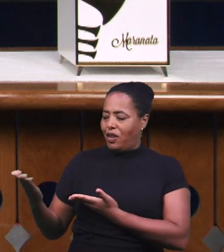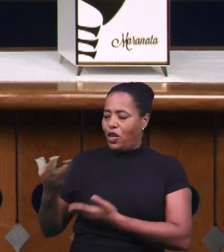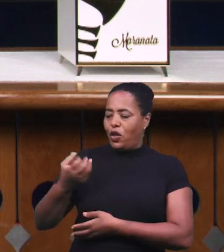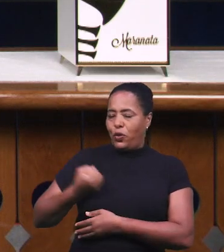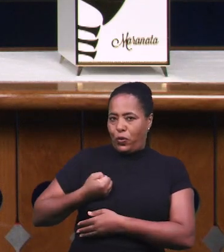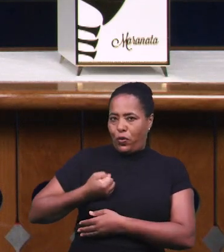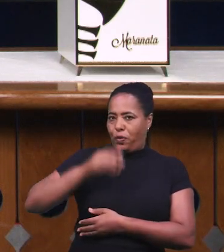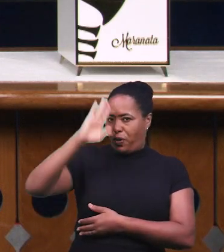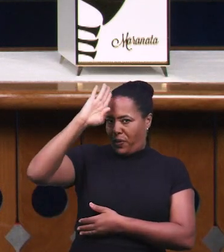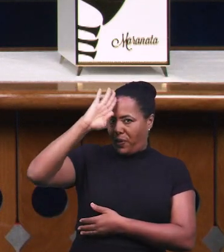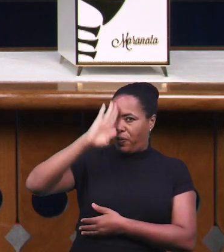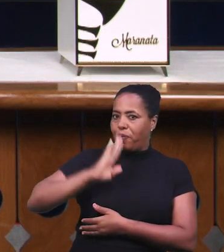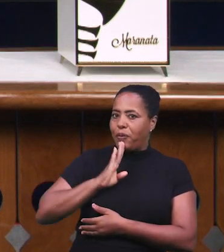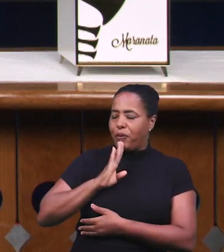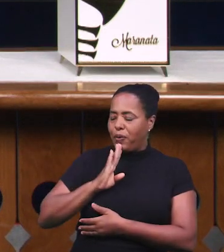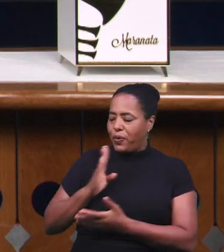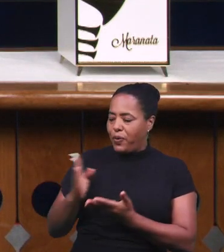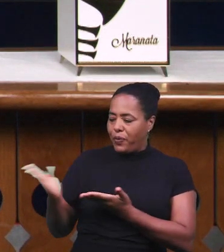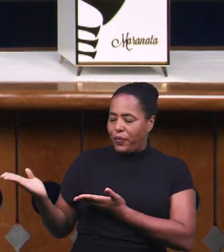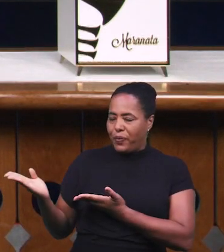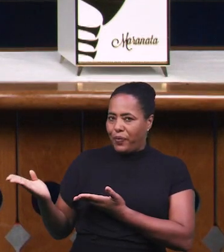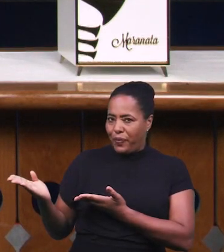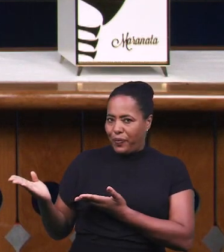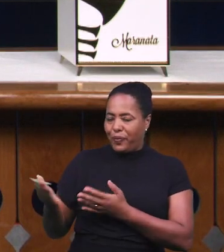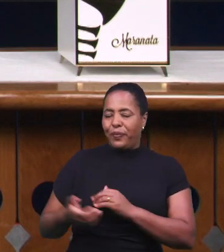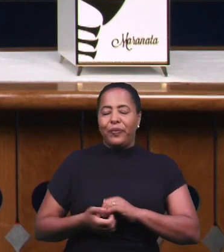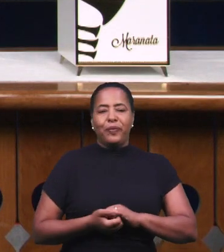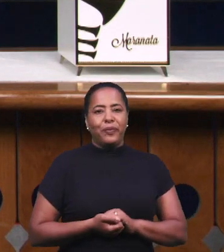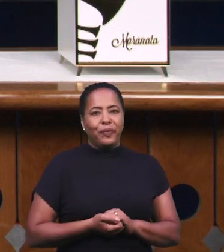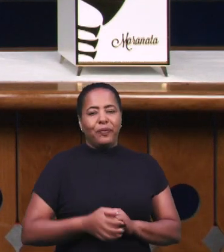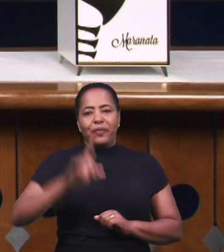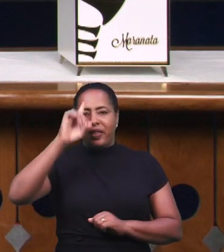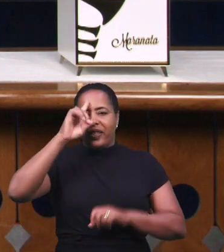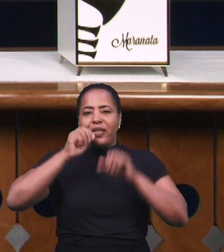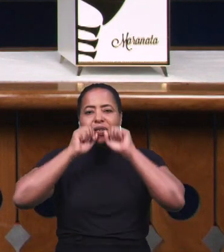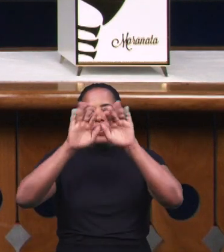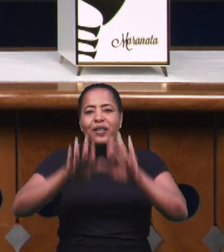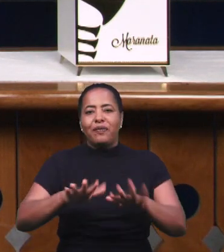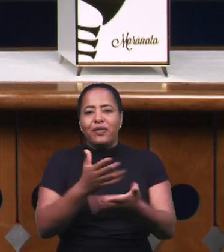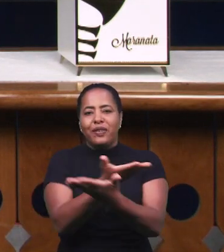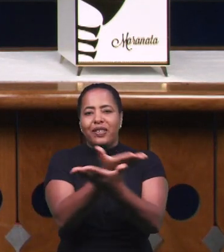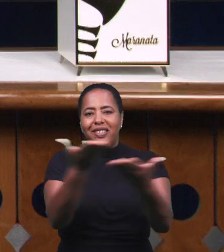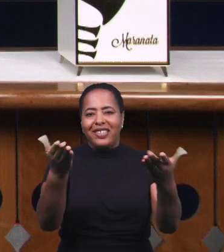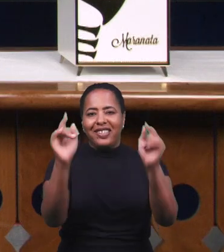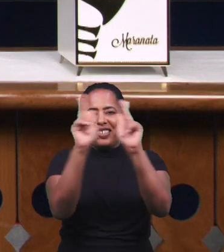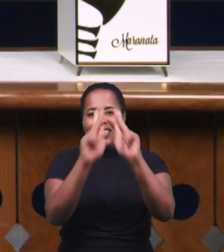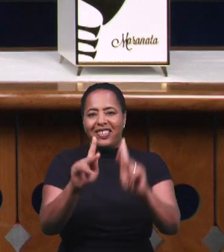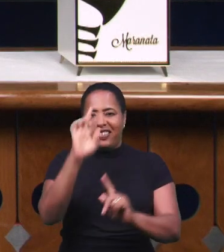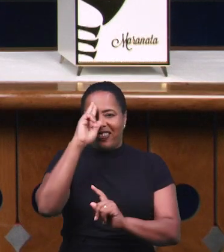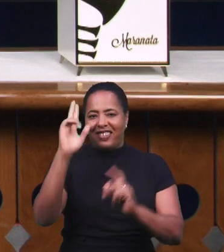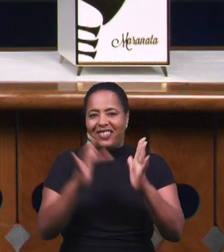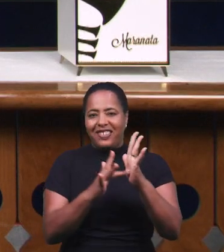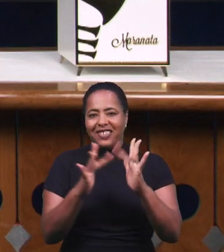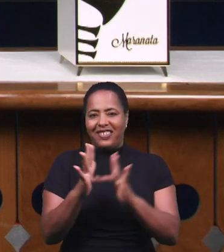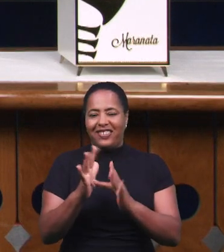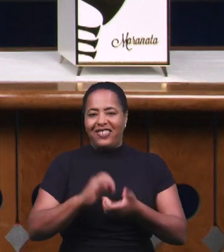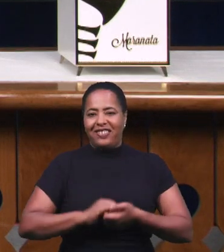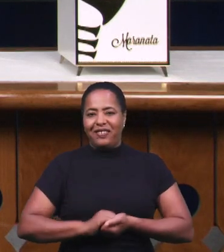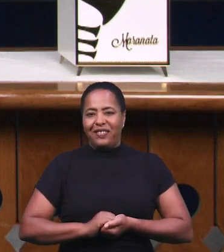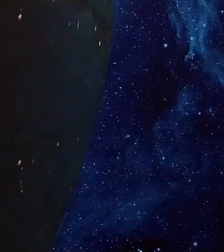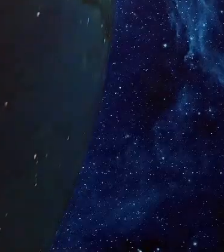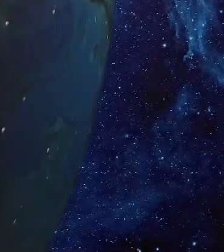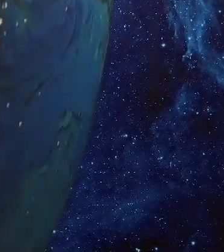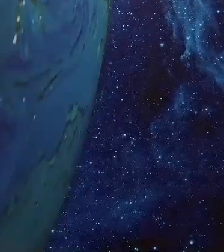do 0800 que aparece agora na sua tela. Que Deus abençoe a todos, a paz do Senhor Jesus.